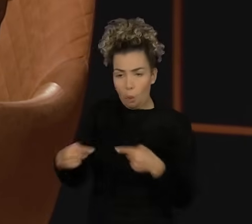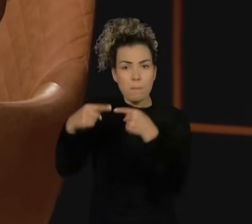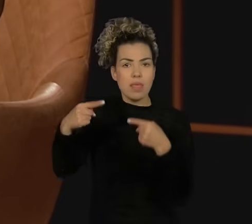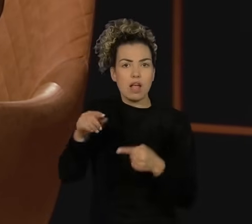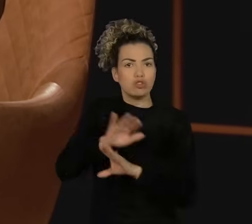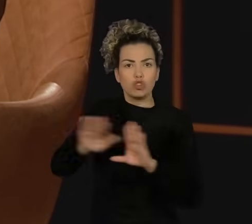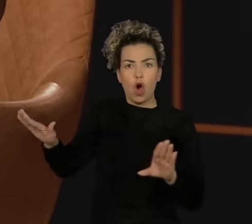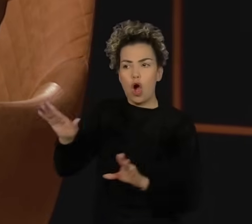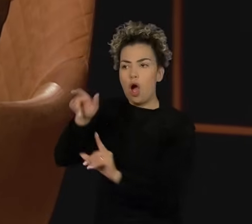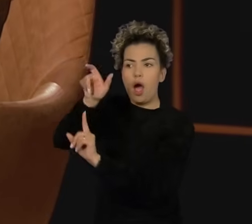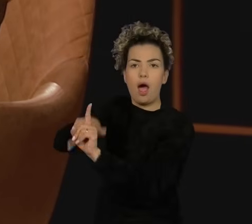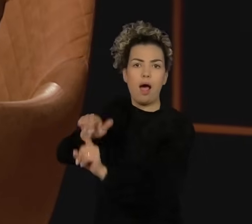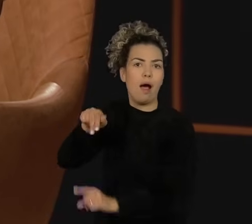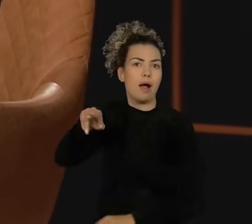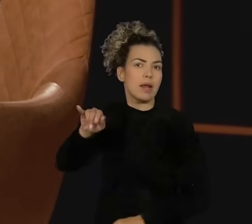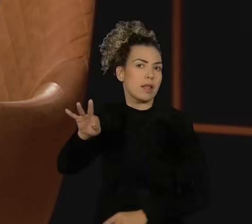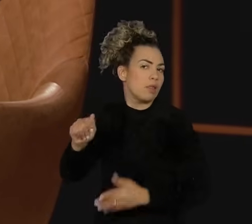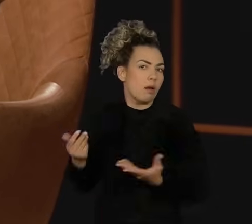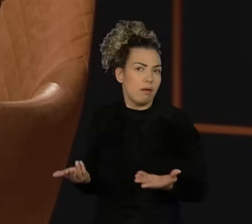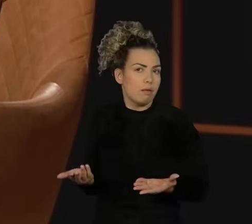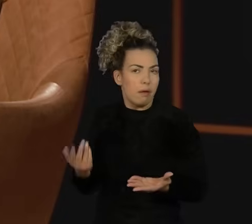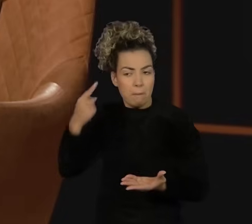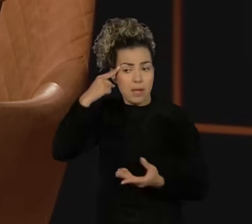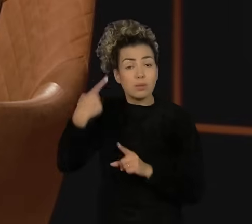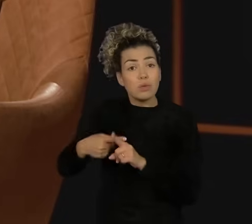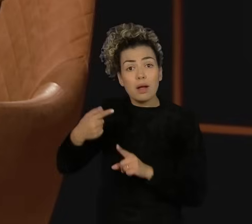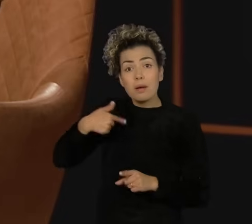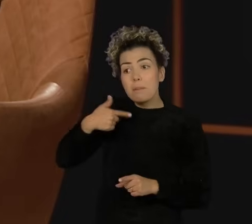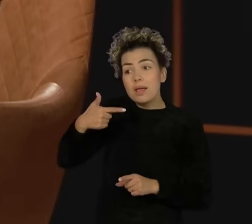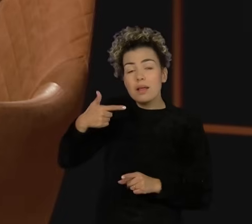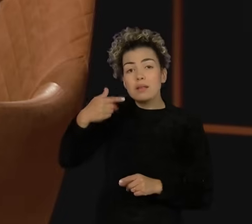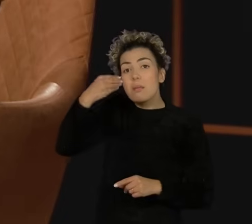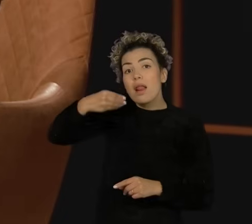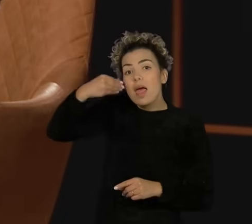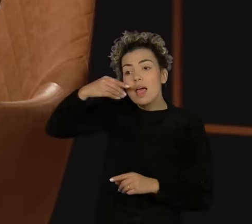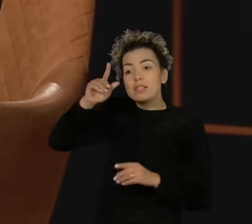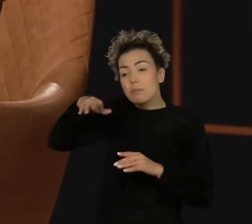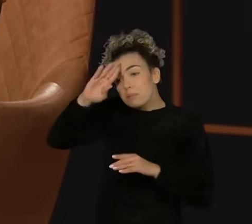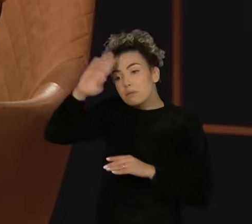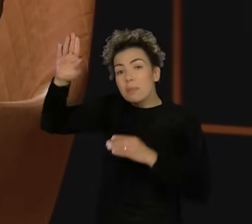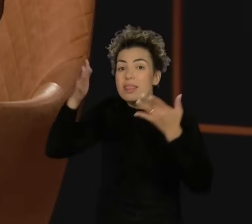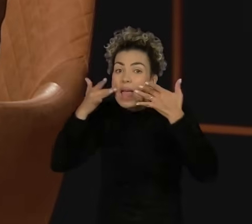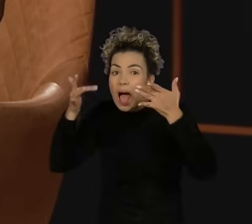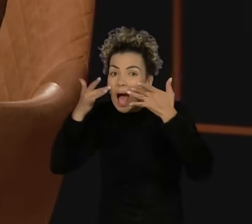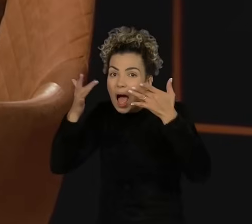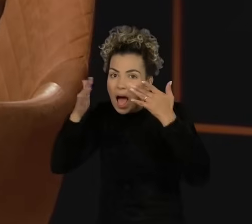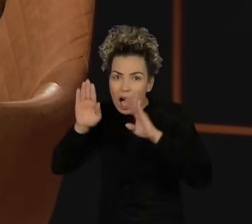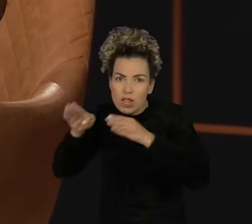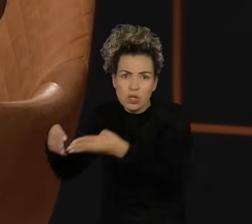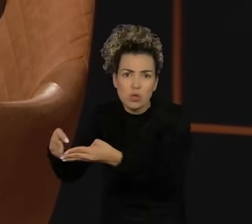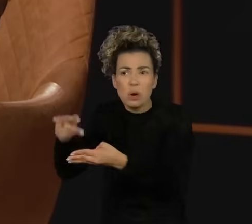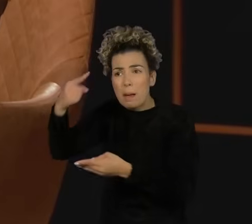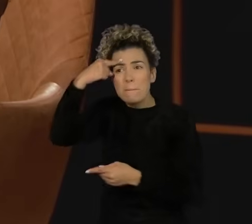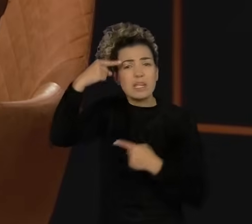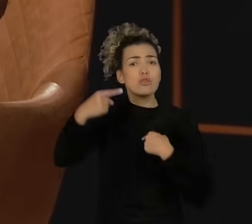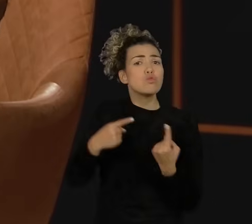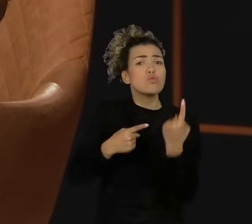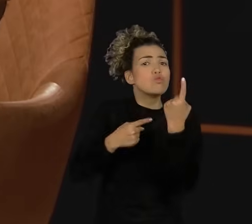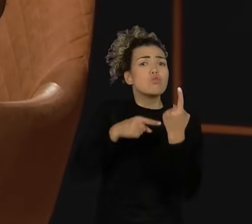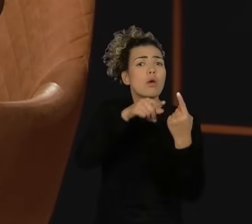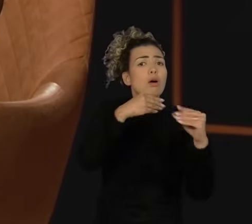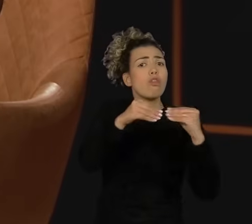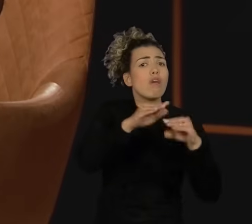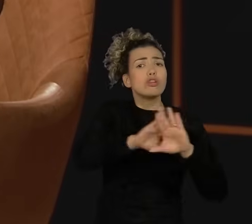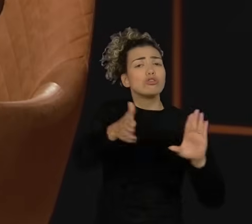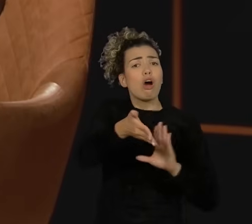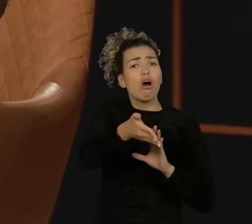Tem gente que até hoje... porque minha trajetória é mais no teatro, então realmente a pessoa acha que eu só fiz aquilo e nunca mais fiz nada.